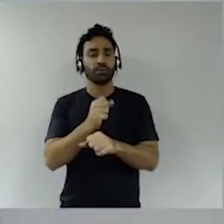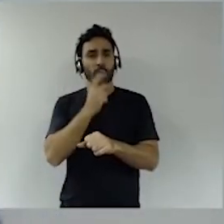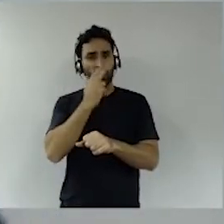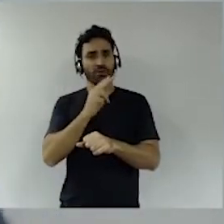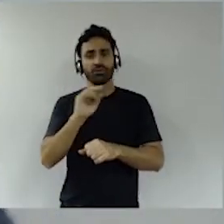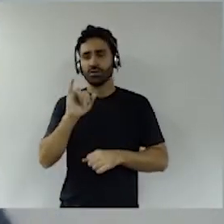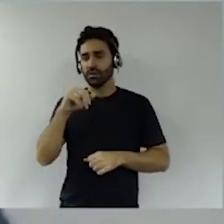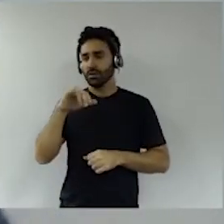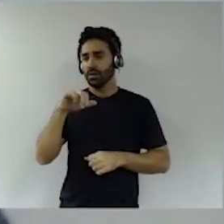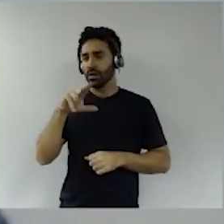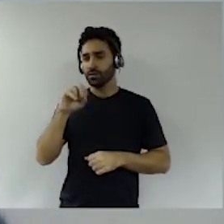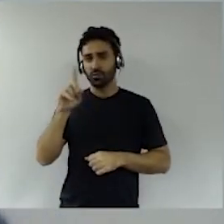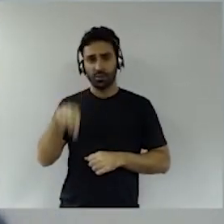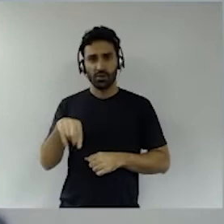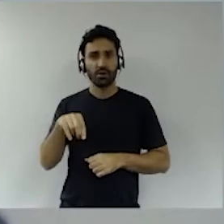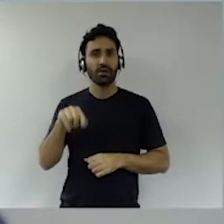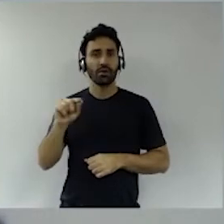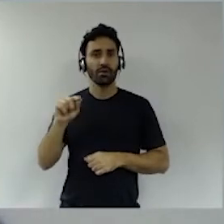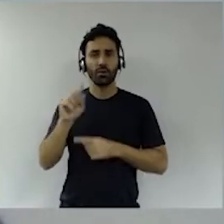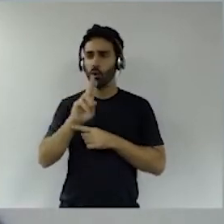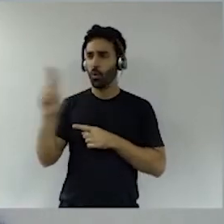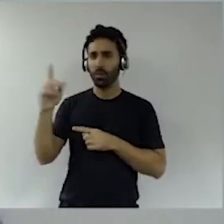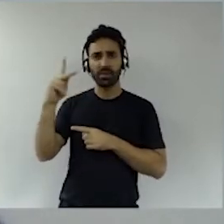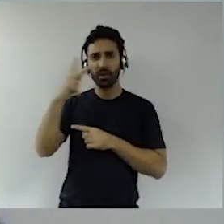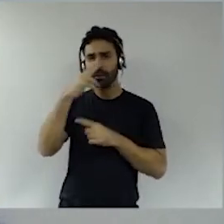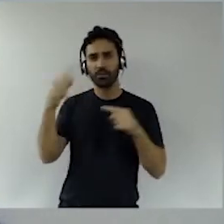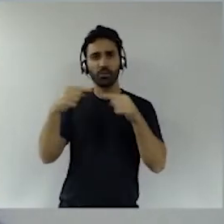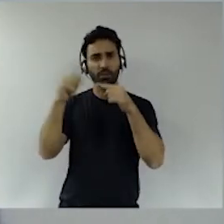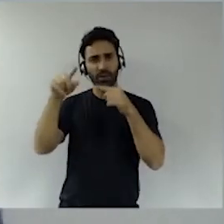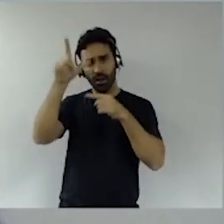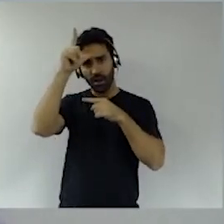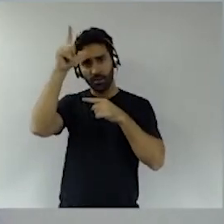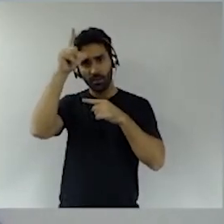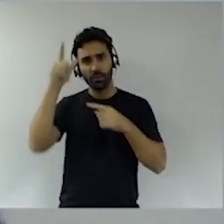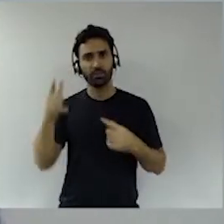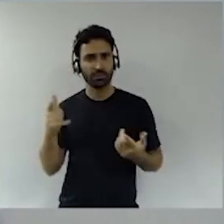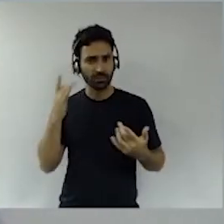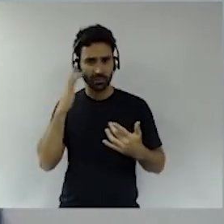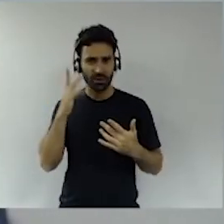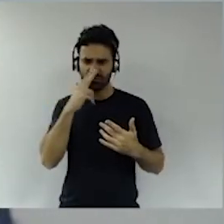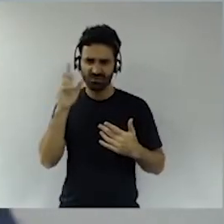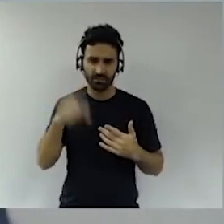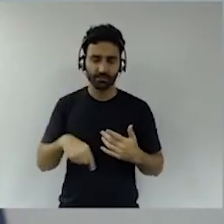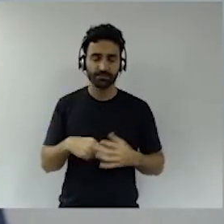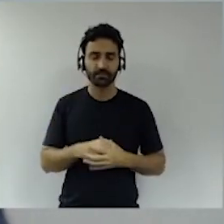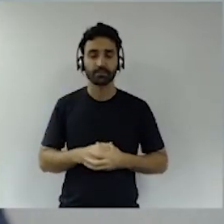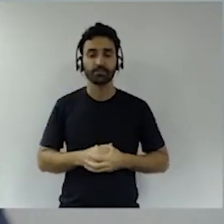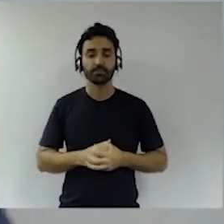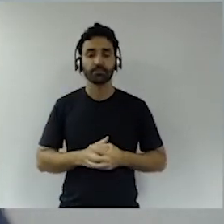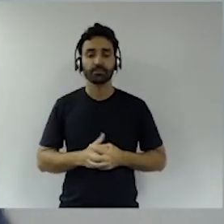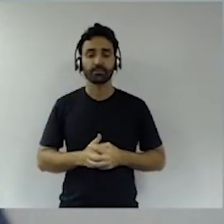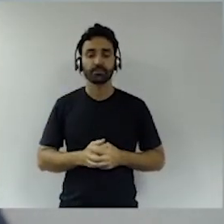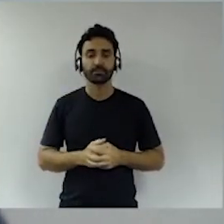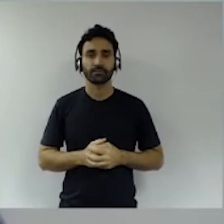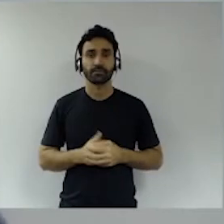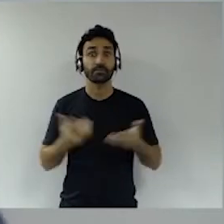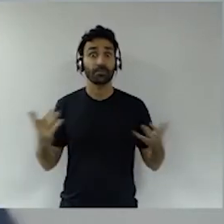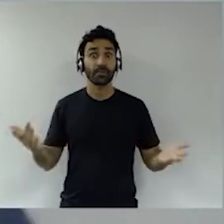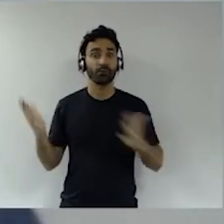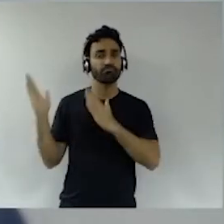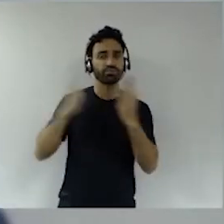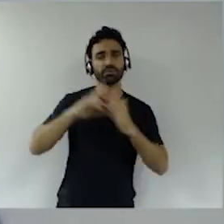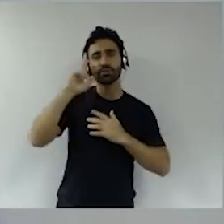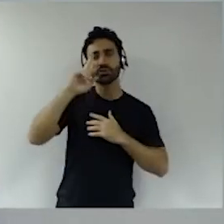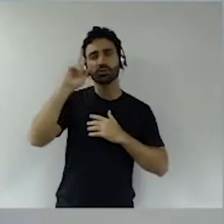Inácio é alemão, né? Por esse nome Krauss, se eu não me engano, ele é alemão, só não é galegão, mas é alemão. Então, a história